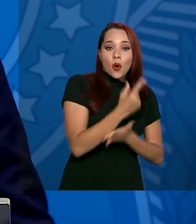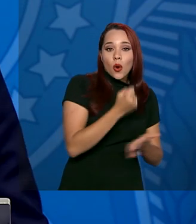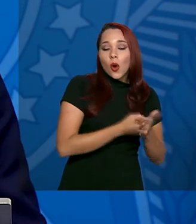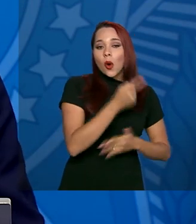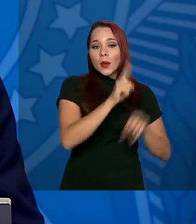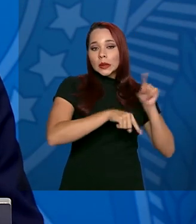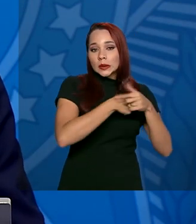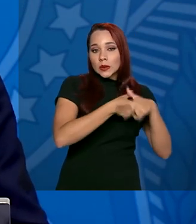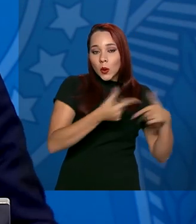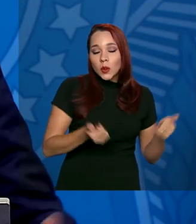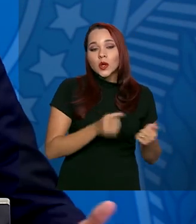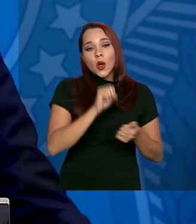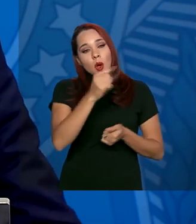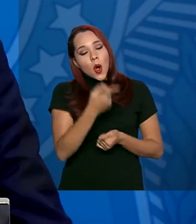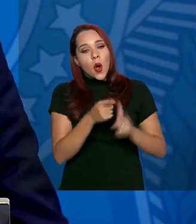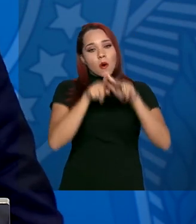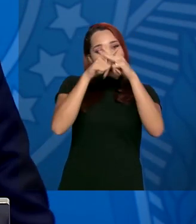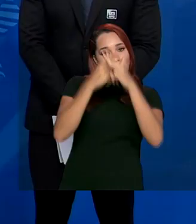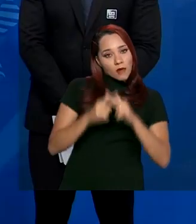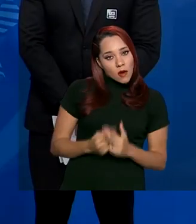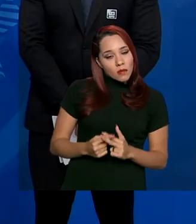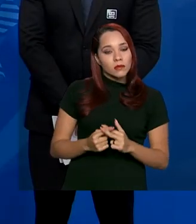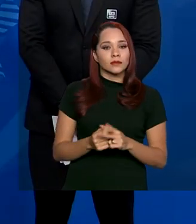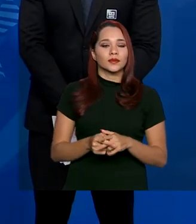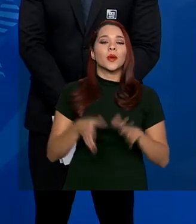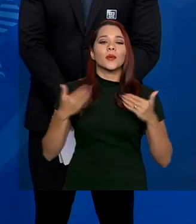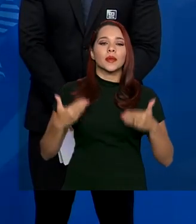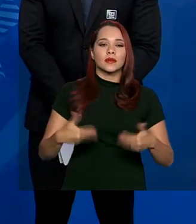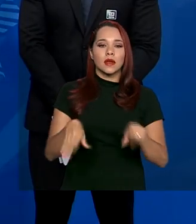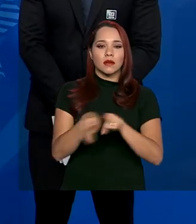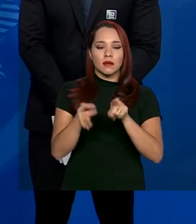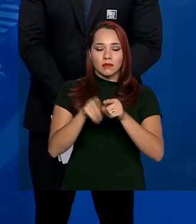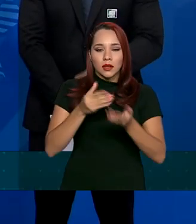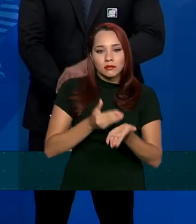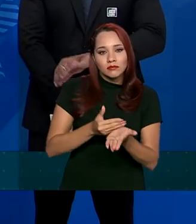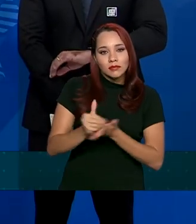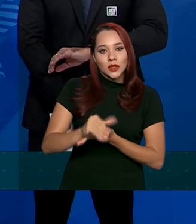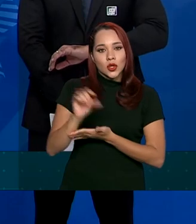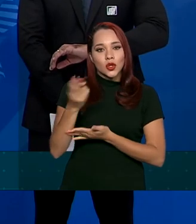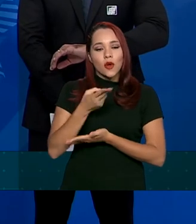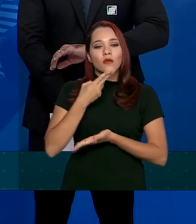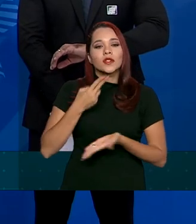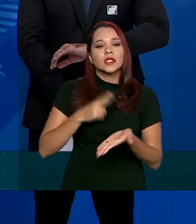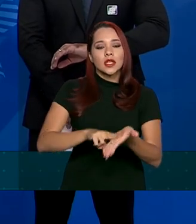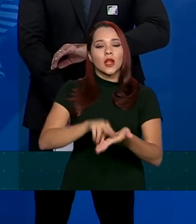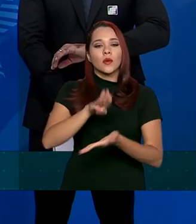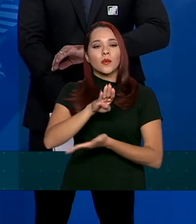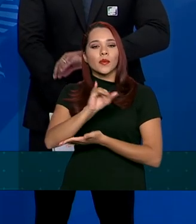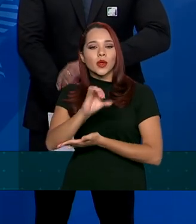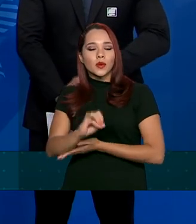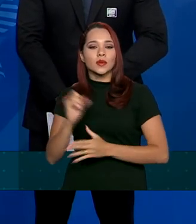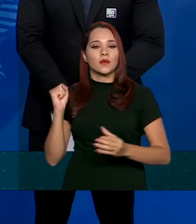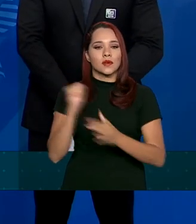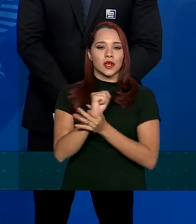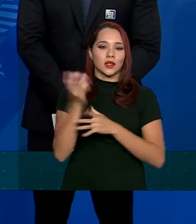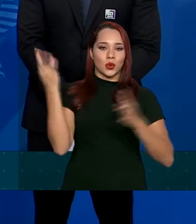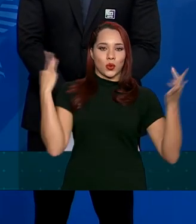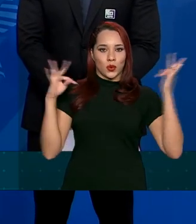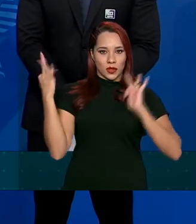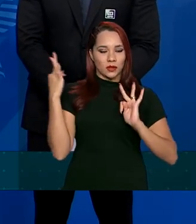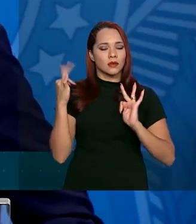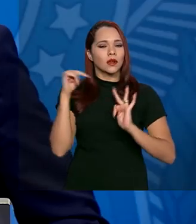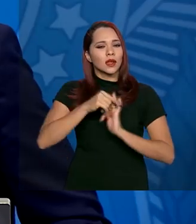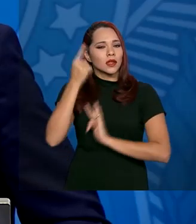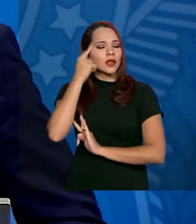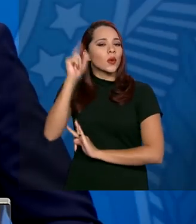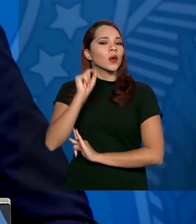de equipamentos, ou para reformas. O ministério também lançou o novo selo de biossegurança para o turismo. A